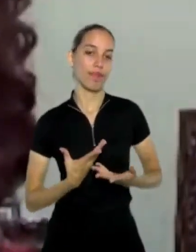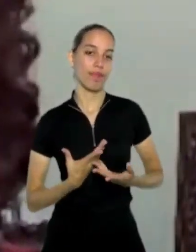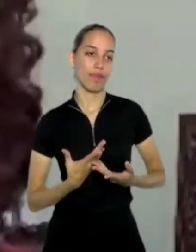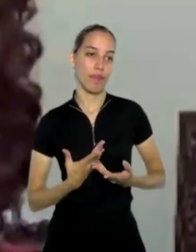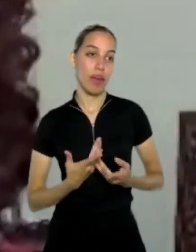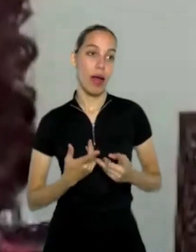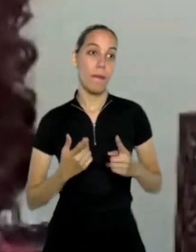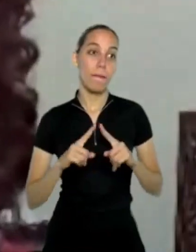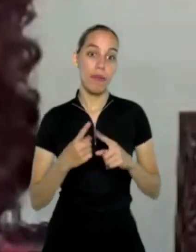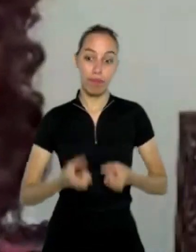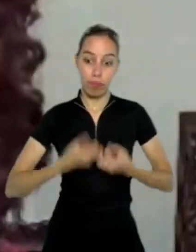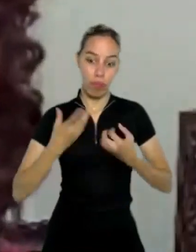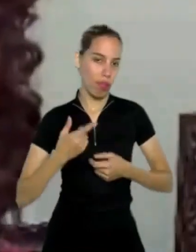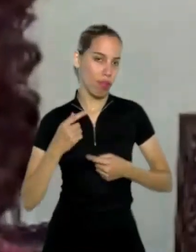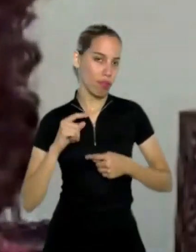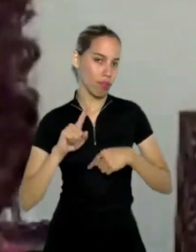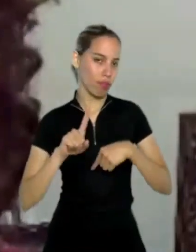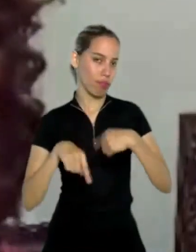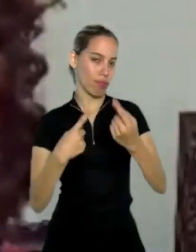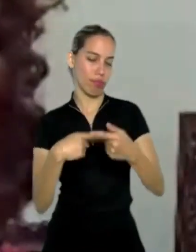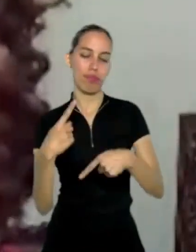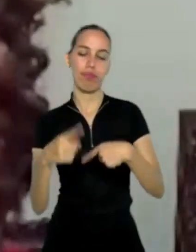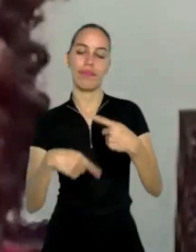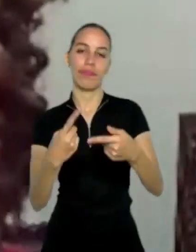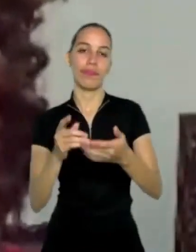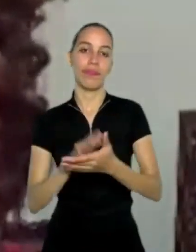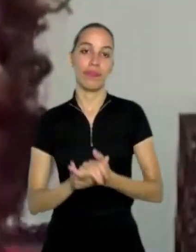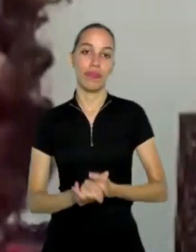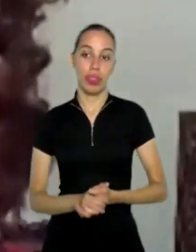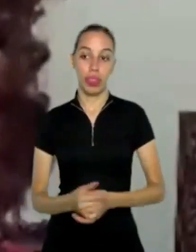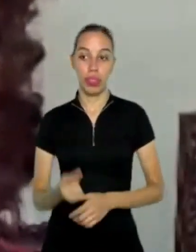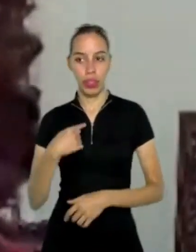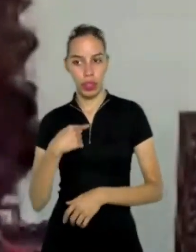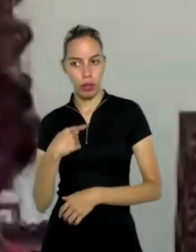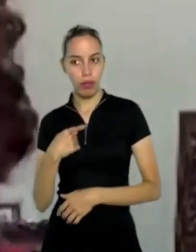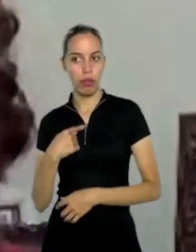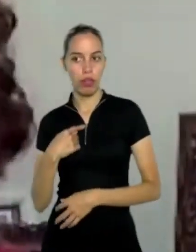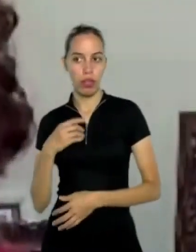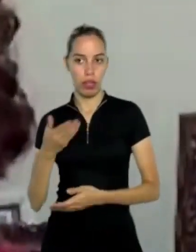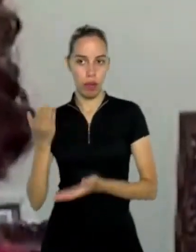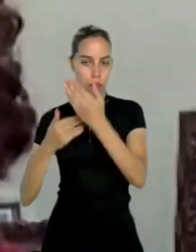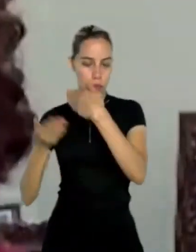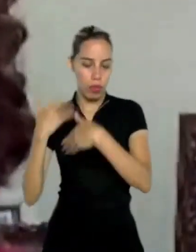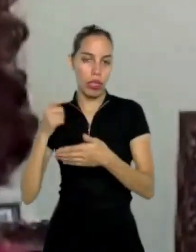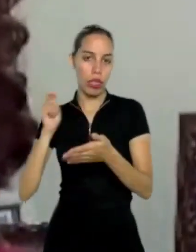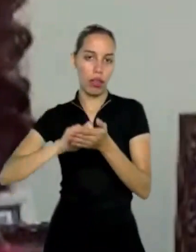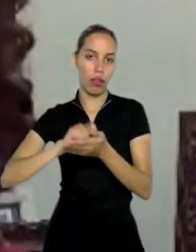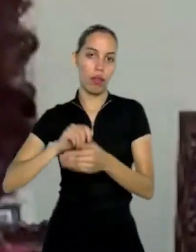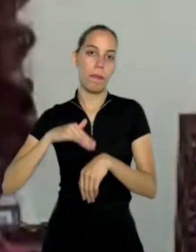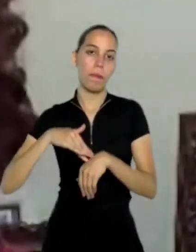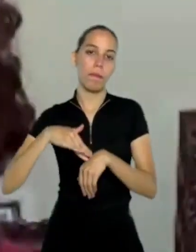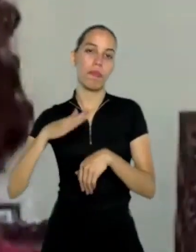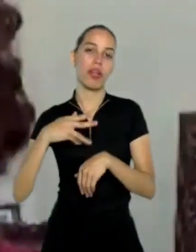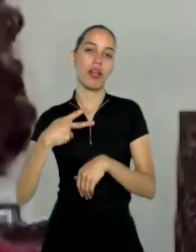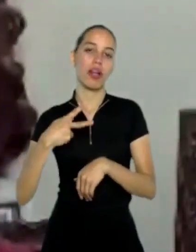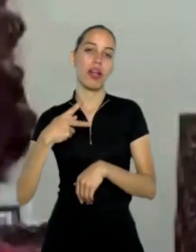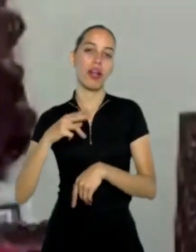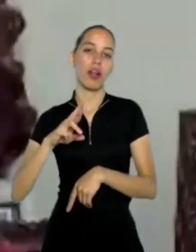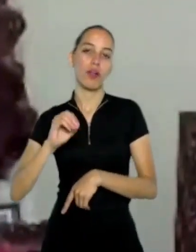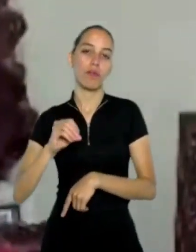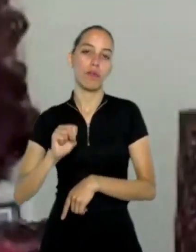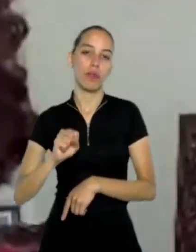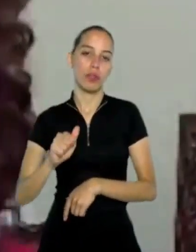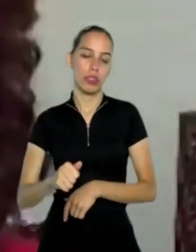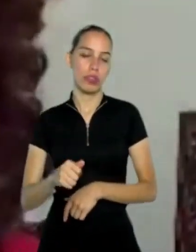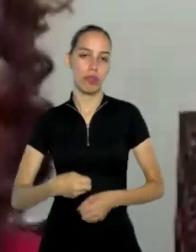depois. Então, eu era, né, escritora, assim, mais de prosa mesmo. Da poesia já morava